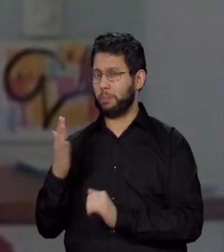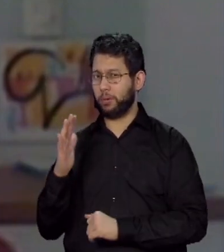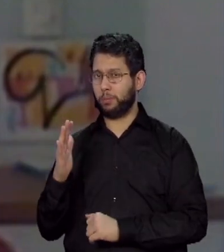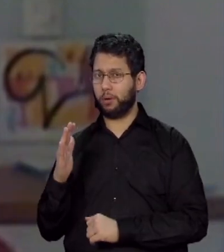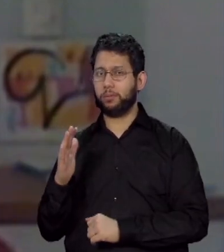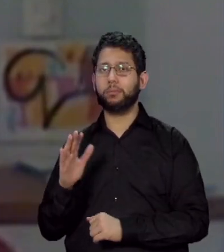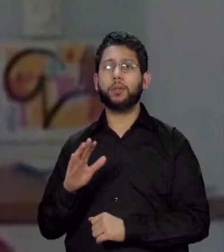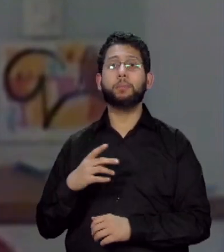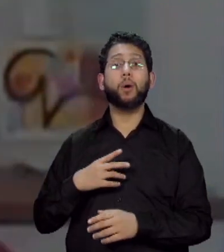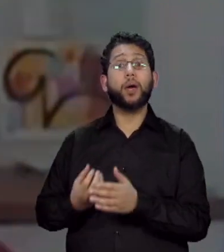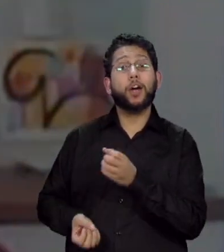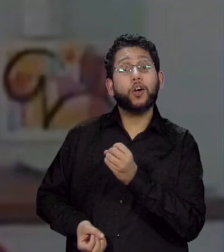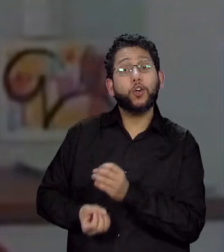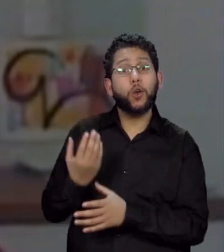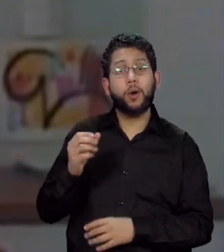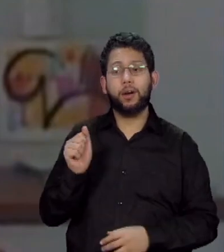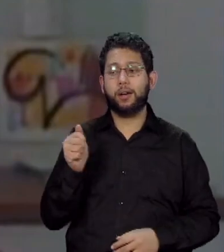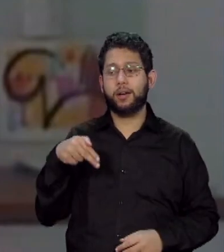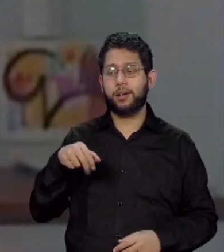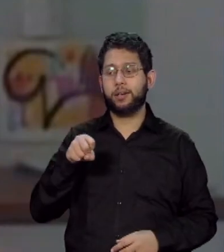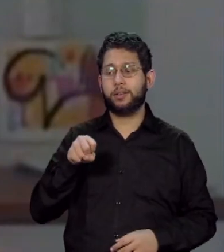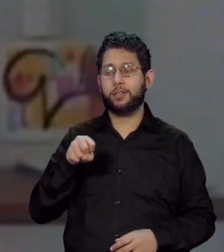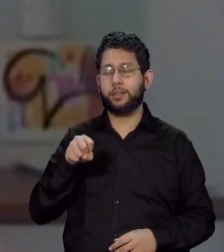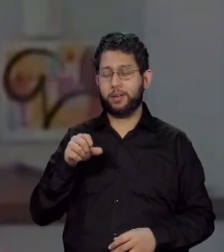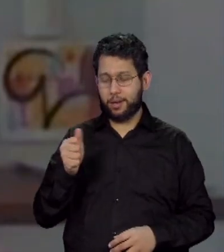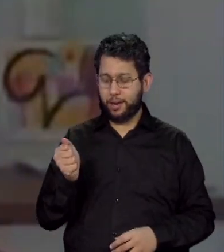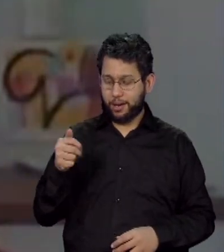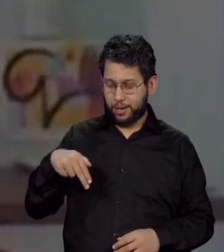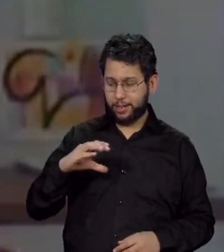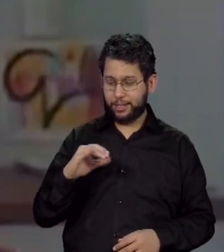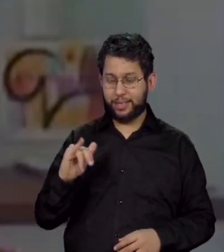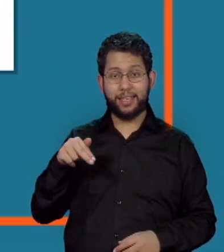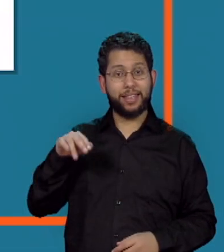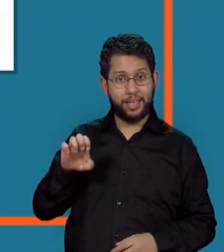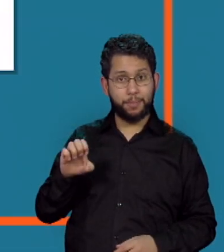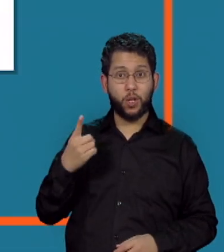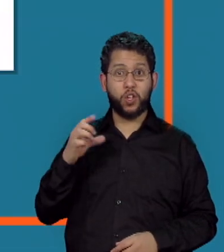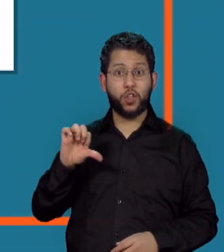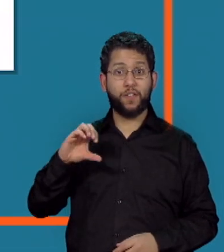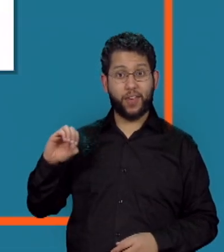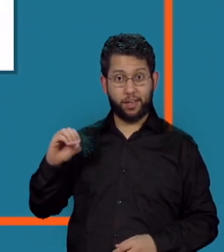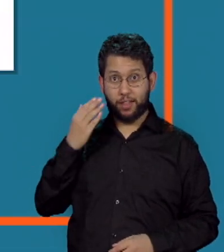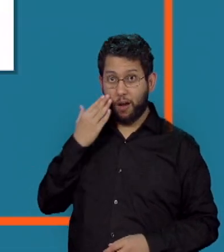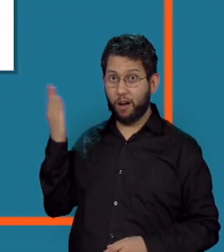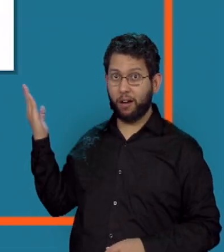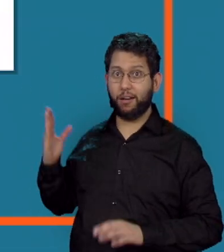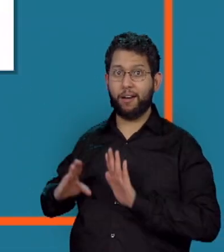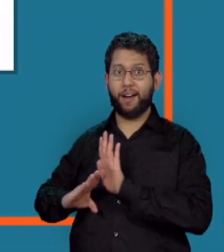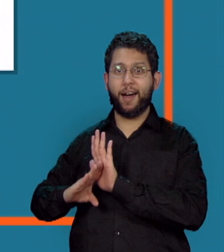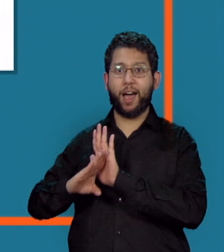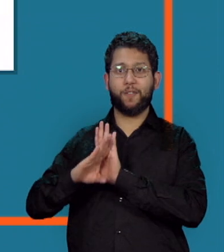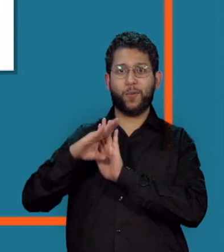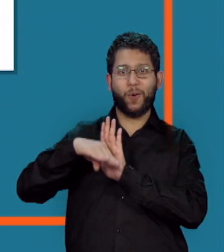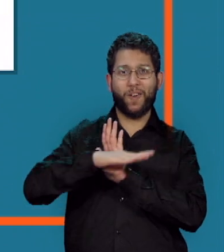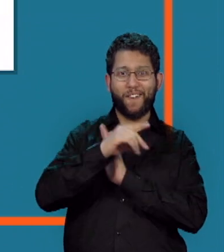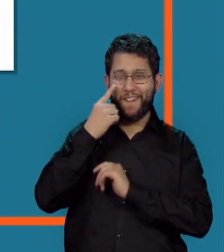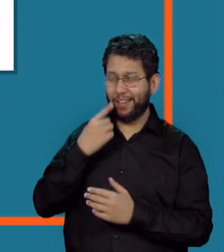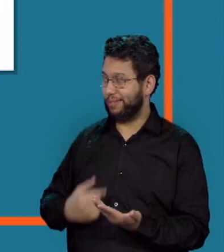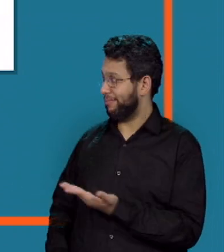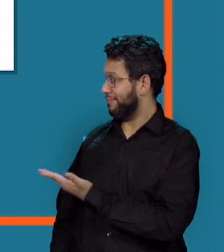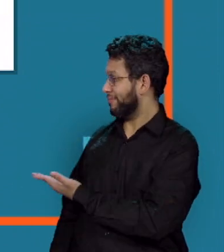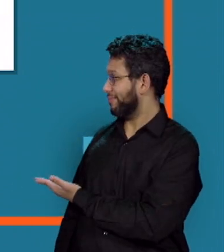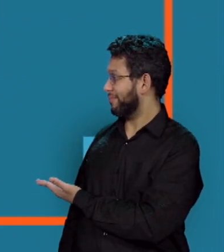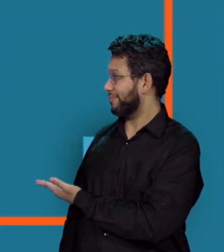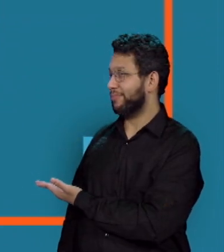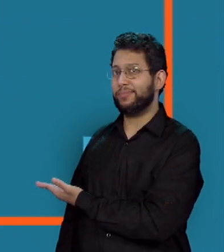desde o surgimento da Ancine, no começo dos anos 90, se a gente vê um gráfico da produção cinematográfica brasileira, a